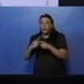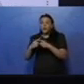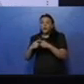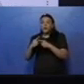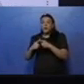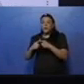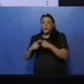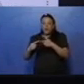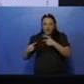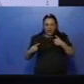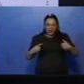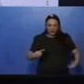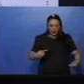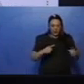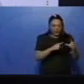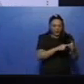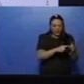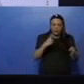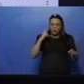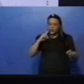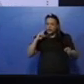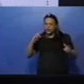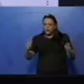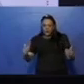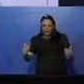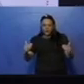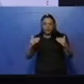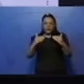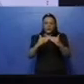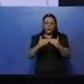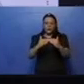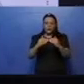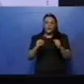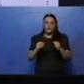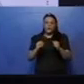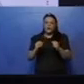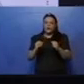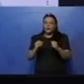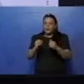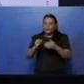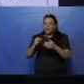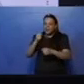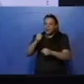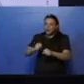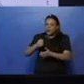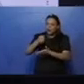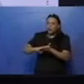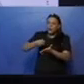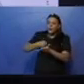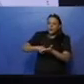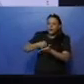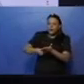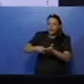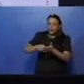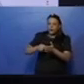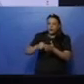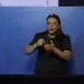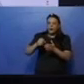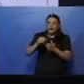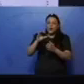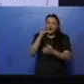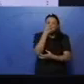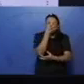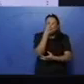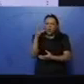matéria, com a recusa de Trump de contribuir financeiramente para o combate à mudança climática. Aí fala que reacende a